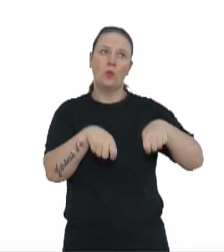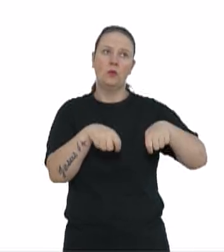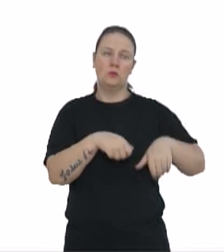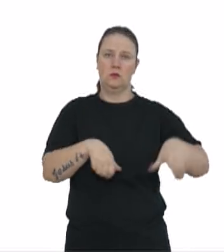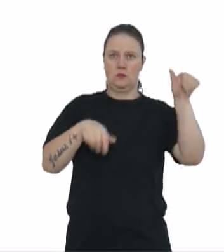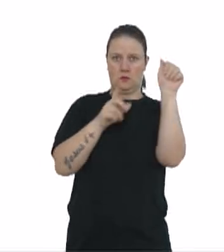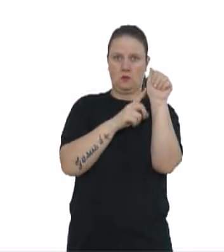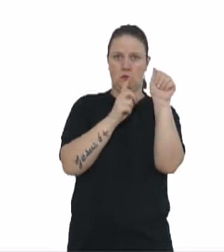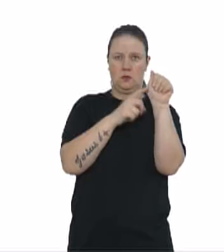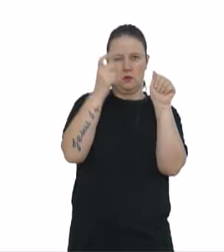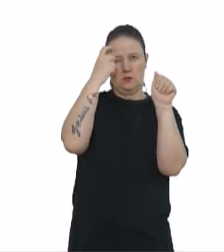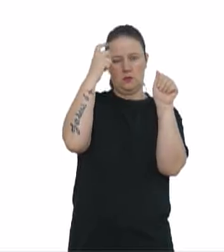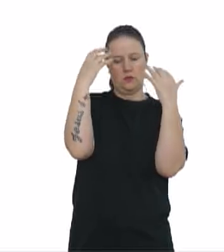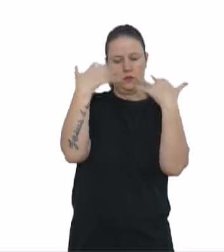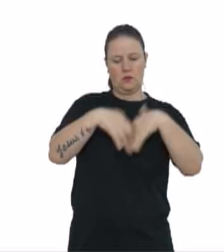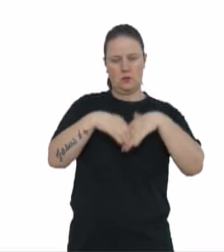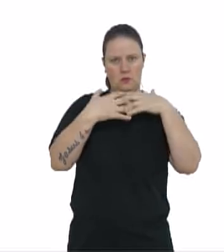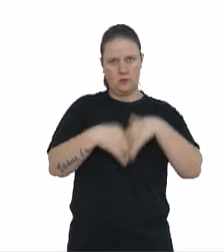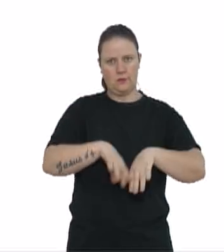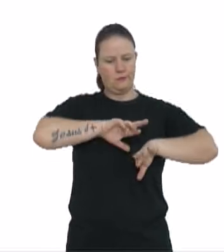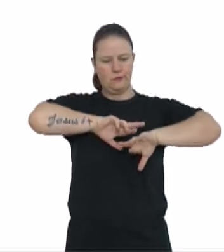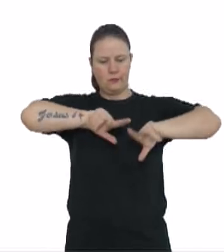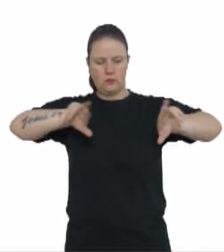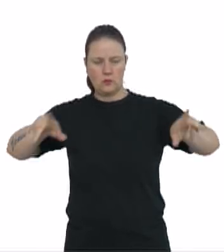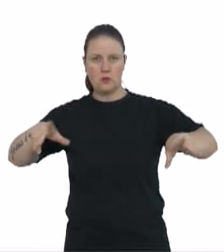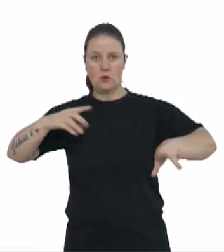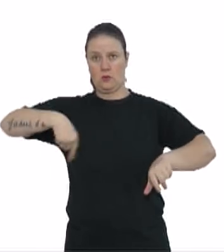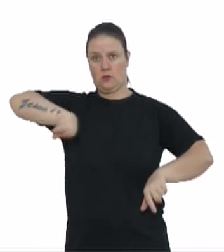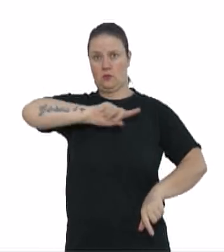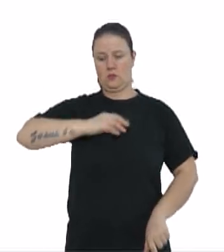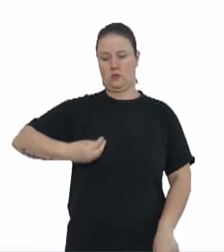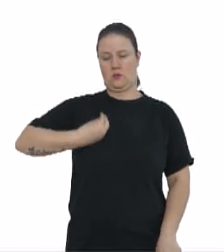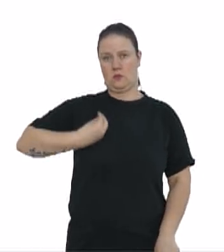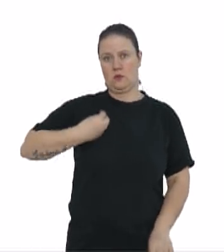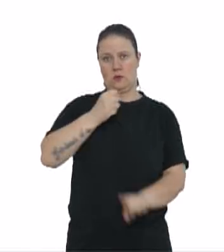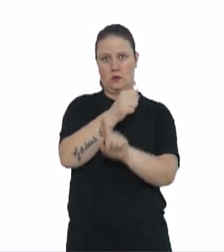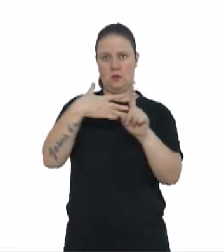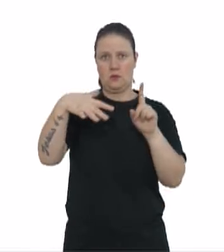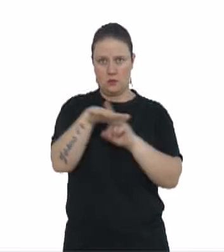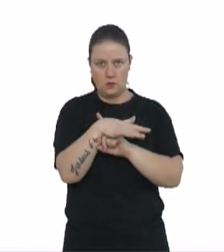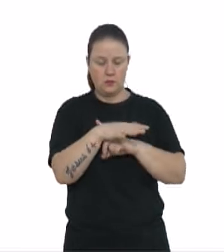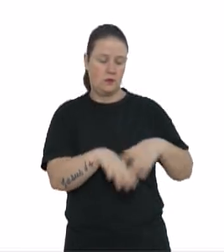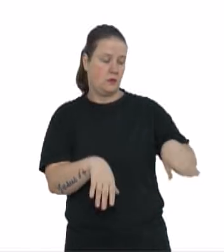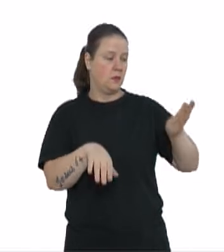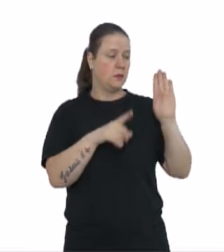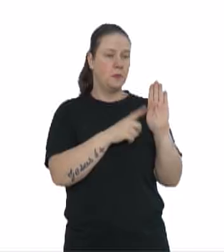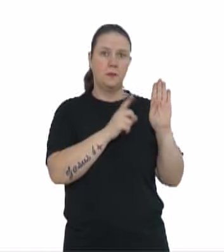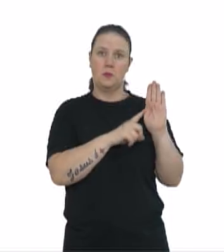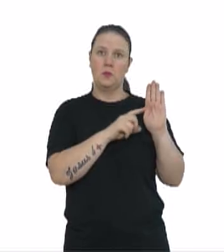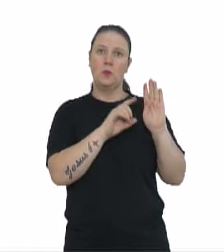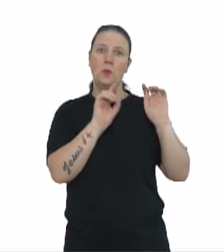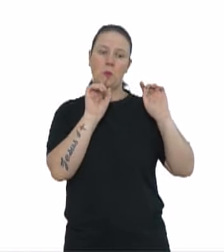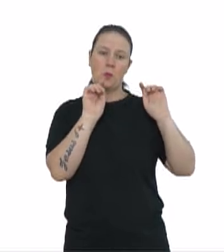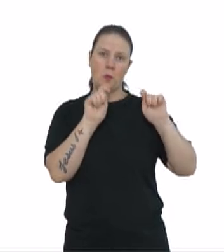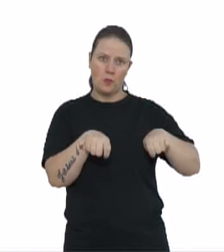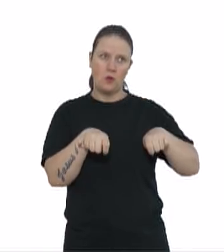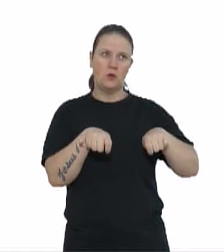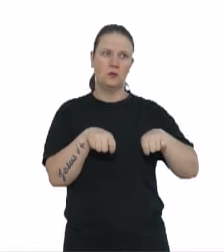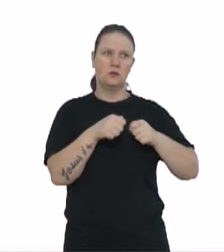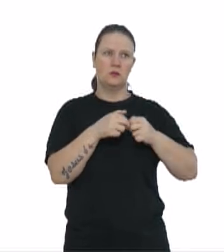nos fazer refletir sobre diversos aspectos da nossa vida e da sociedade. B. Apenas podem gerar lixo